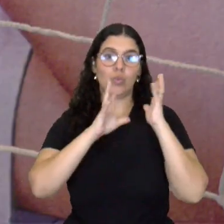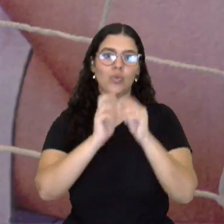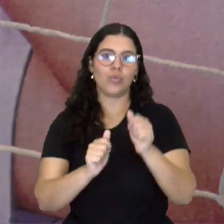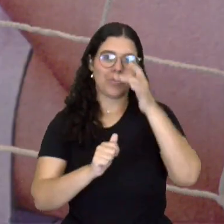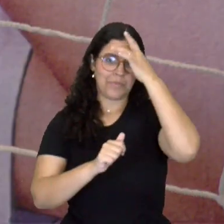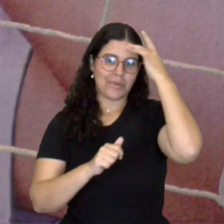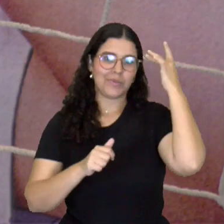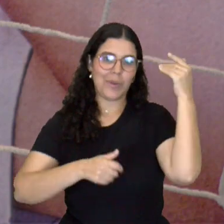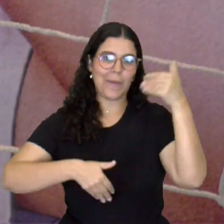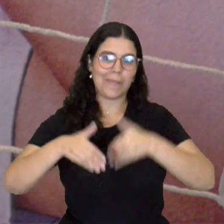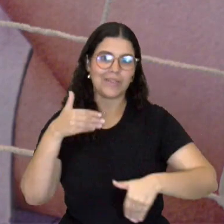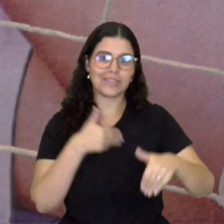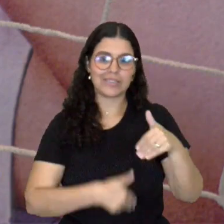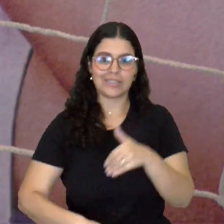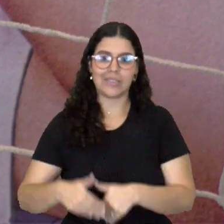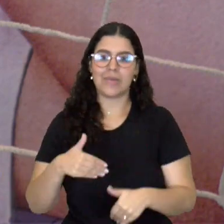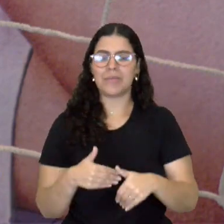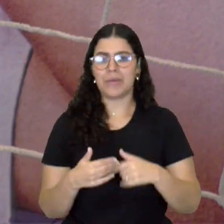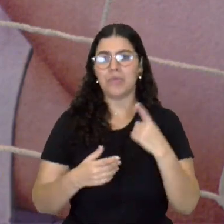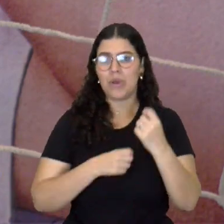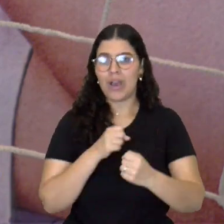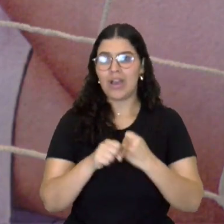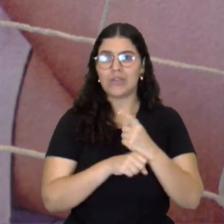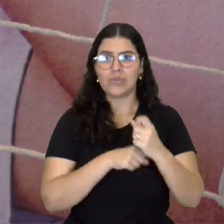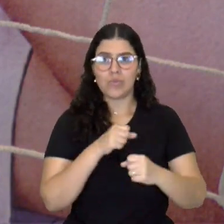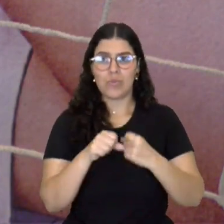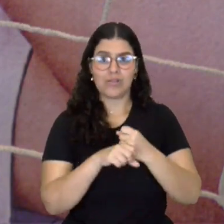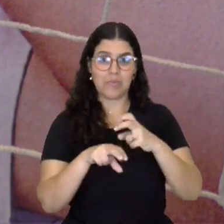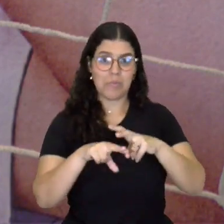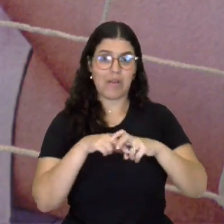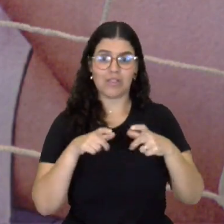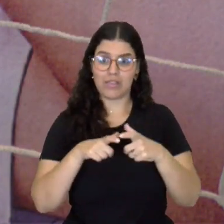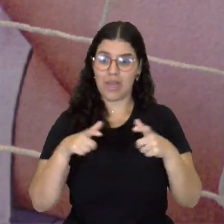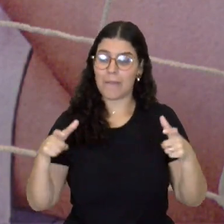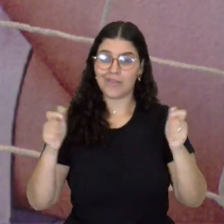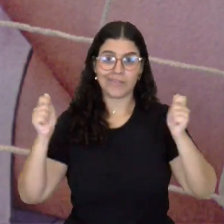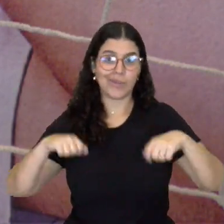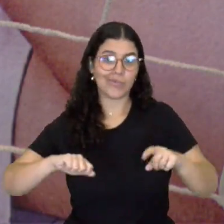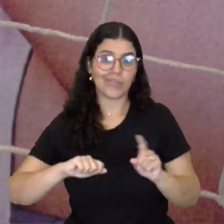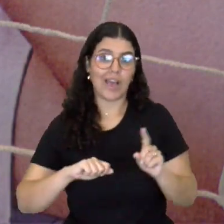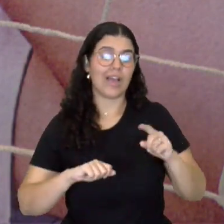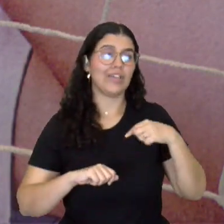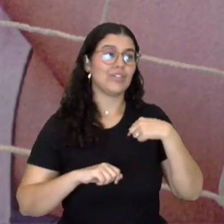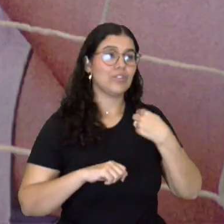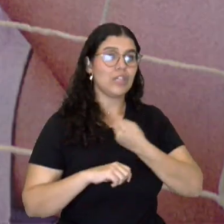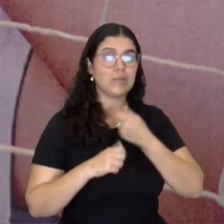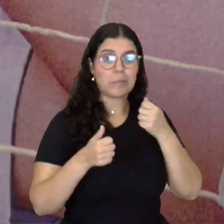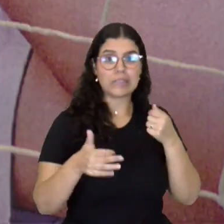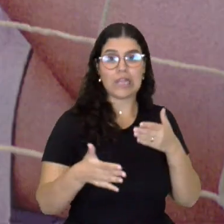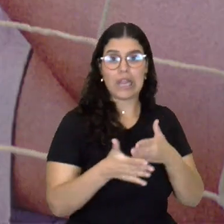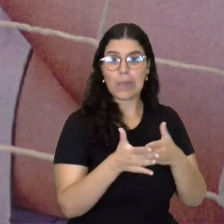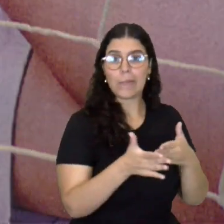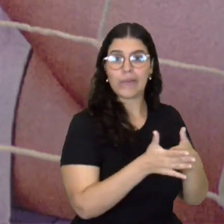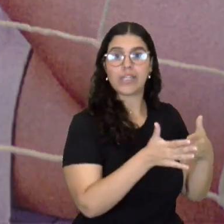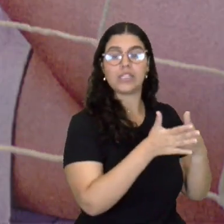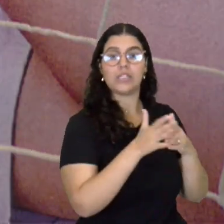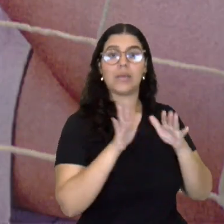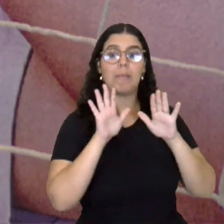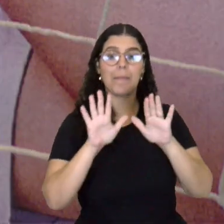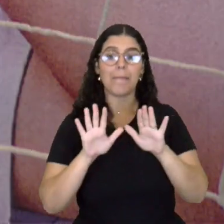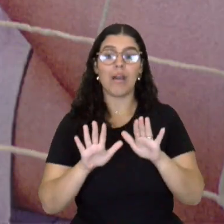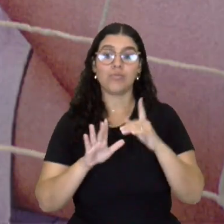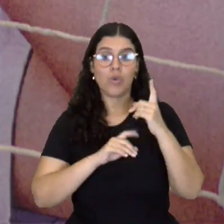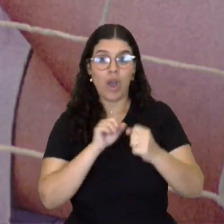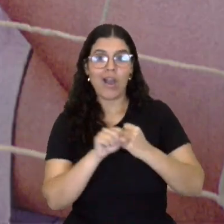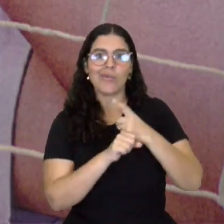ali, muito embora a gente a cada ano cresça esse projeto para incluir a maior quantidade de escola, a maior quantidade de estudantes, mas todos os estudantes